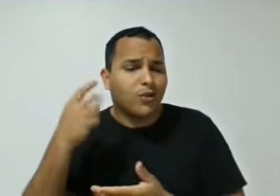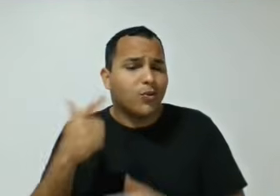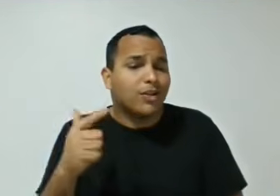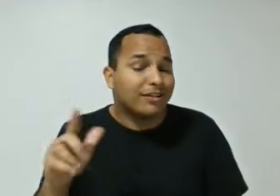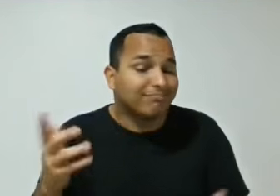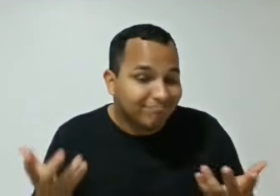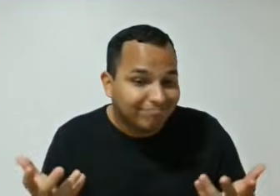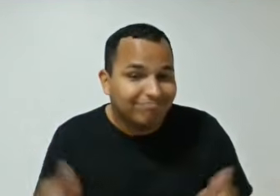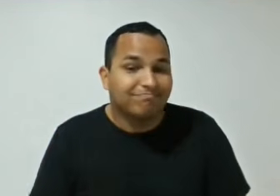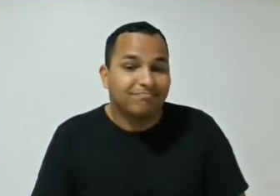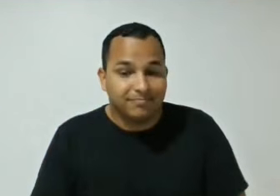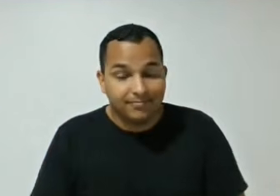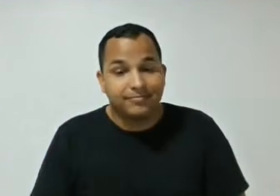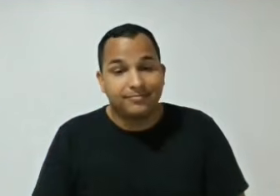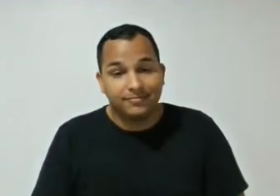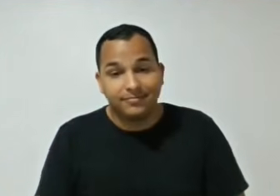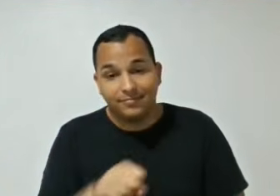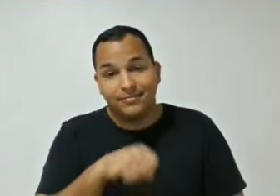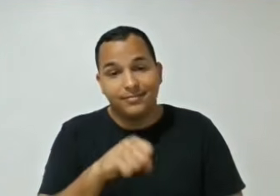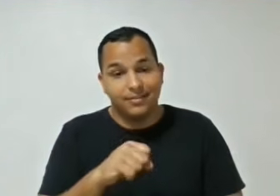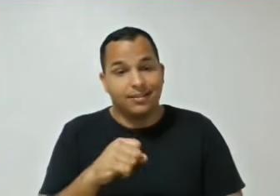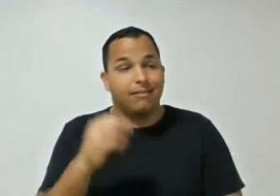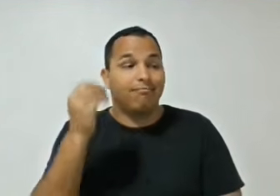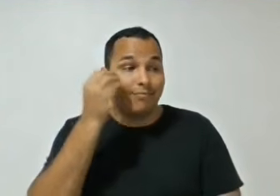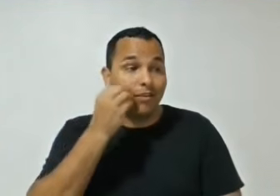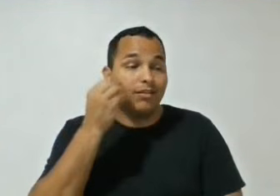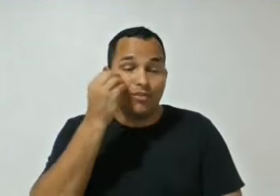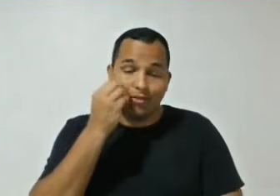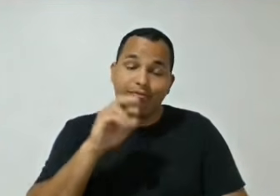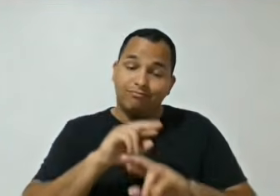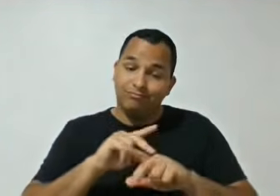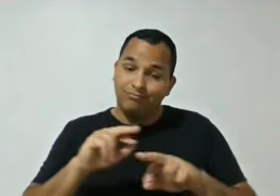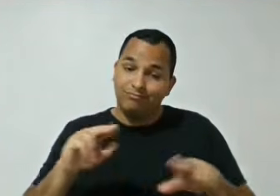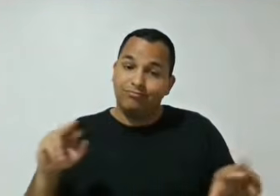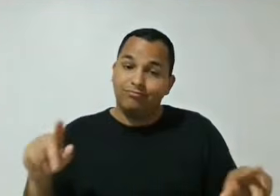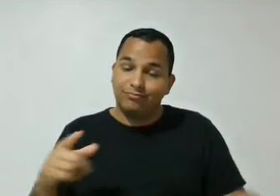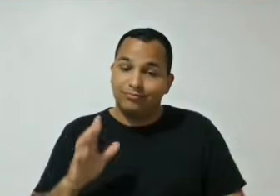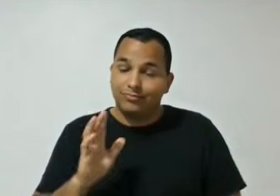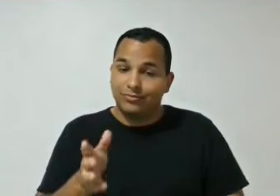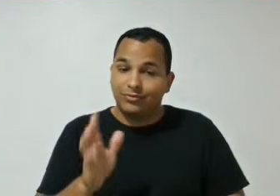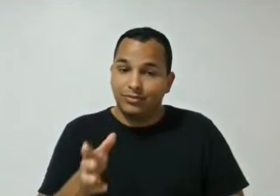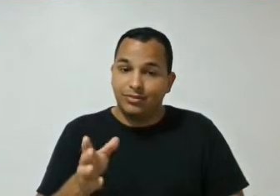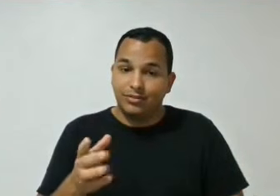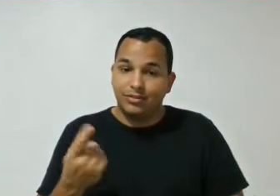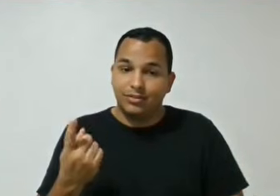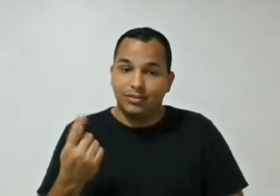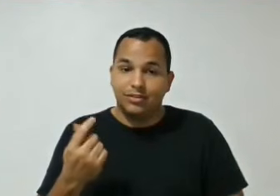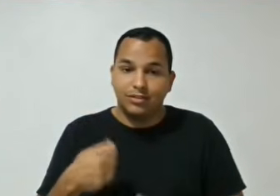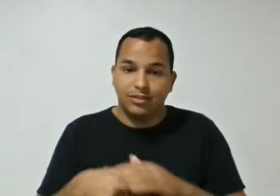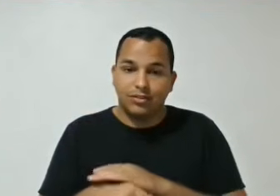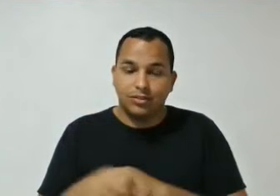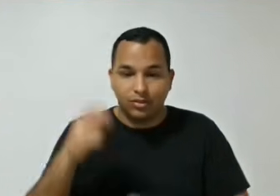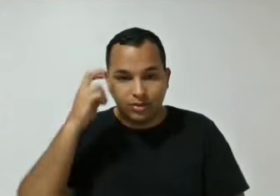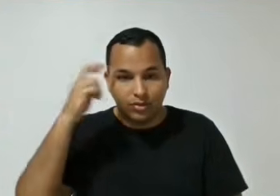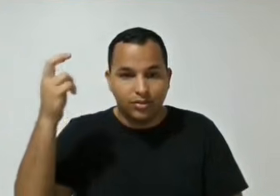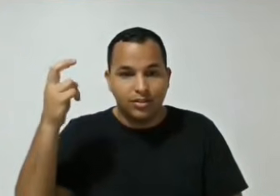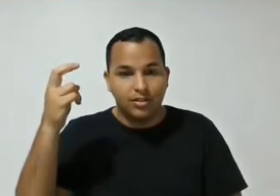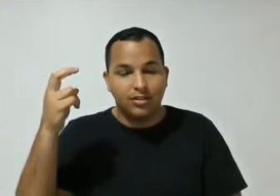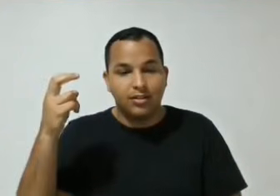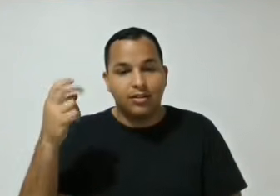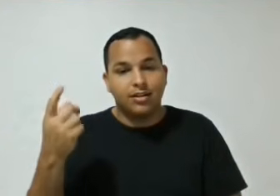Já foi aviltada algumas vezes essa possibilidade da Caixa Cultural, né, em comparação com a Caixa Escolar. Seria